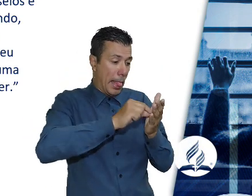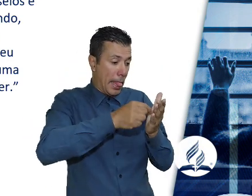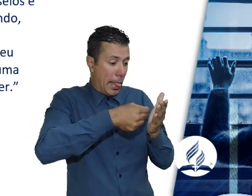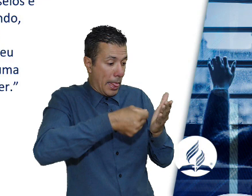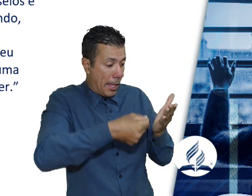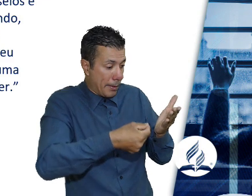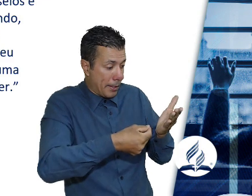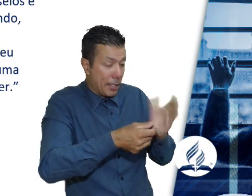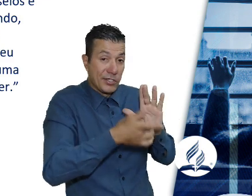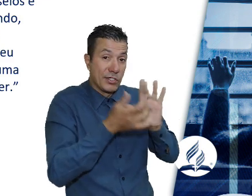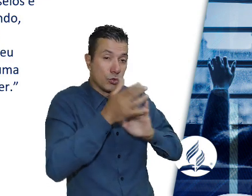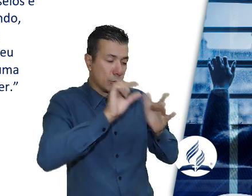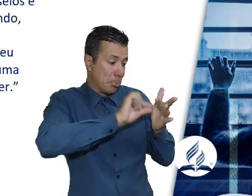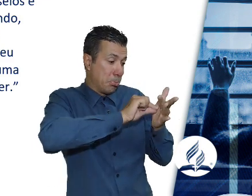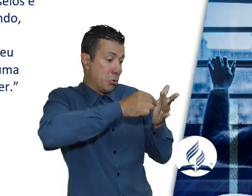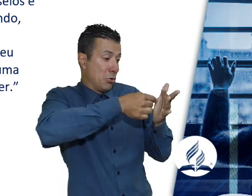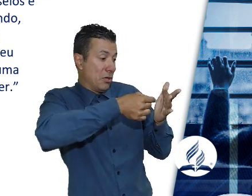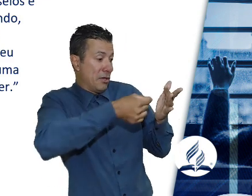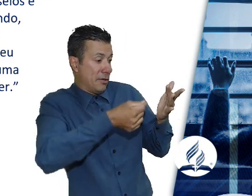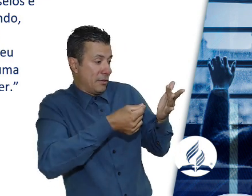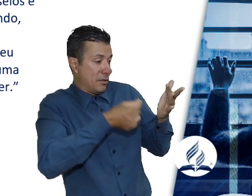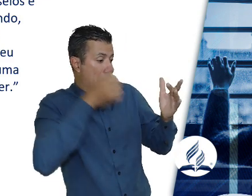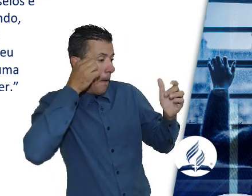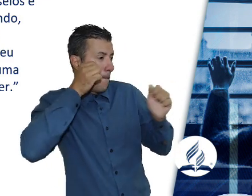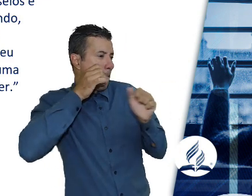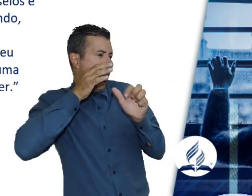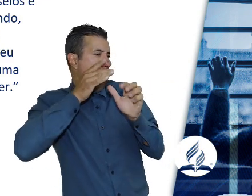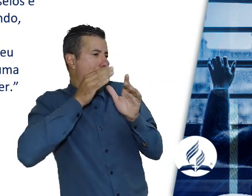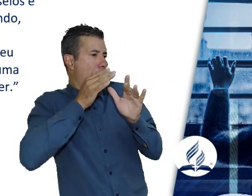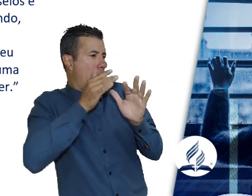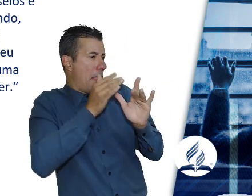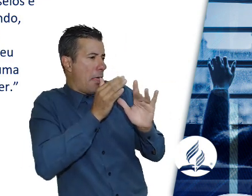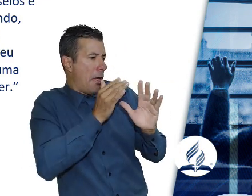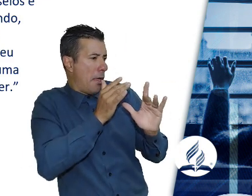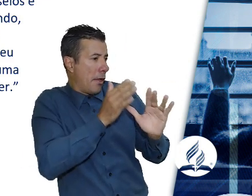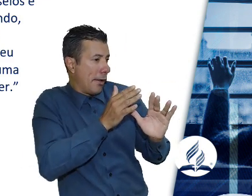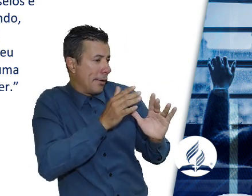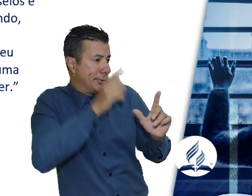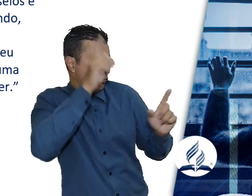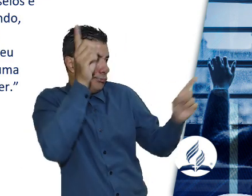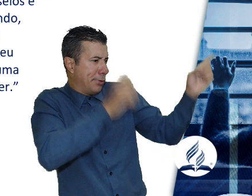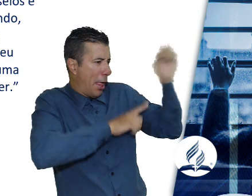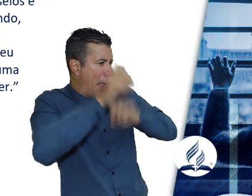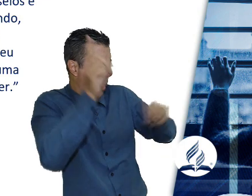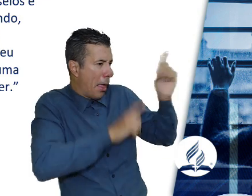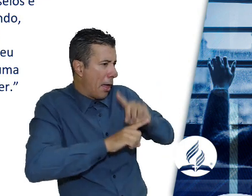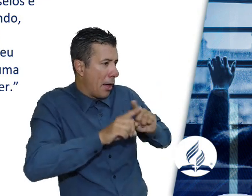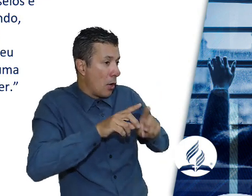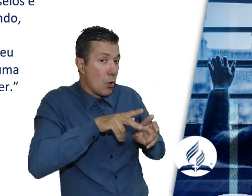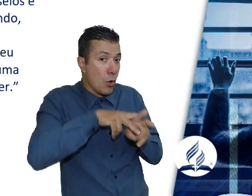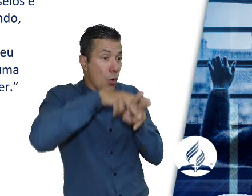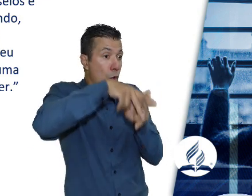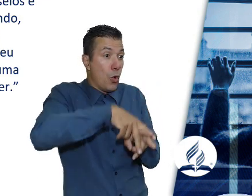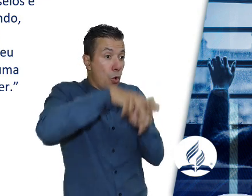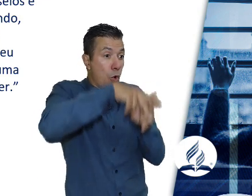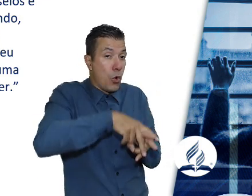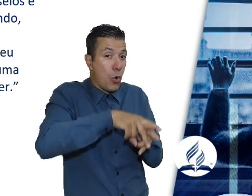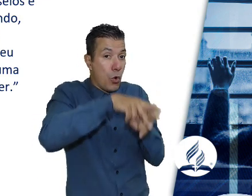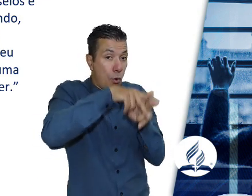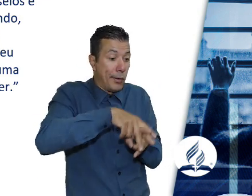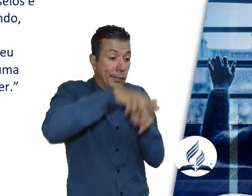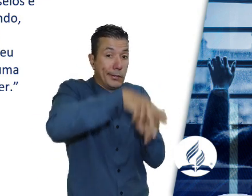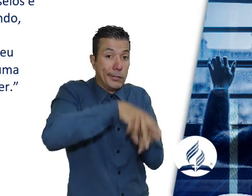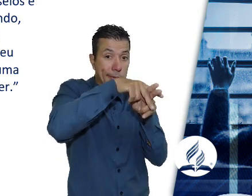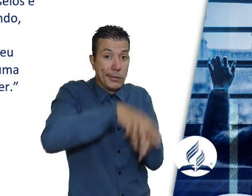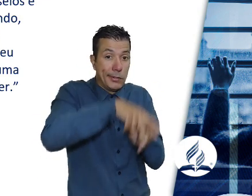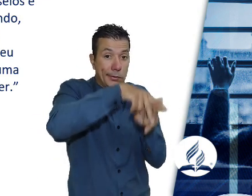seres viventes dizendo, como se fosse voz de trovão, Vem! Vi então, e eis um cavalo branco, e o seu cavaleiro